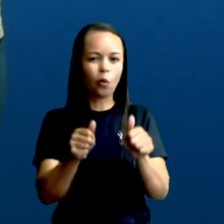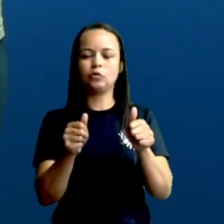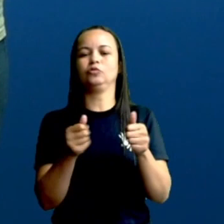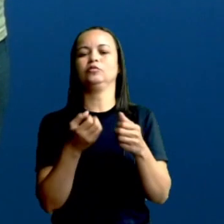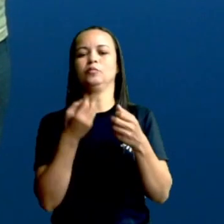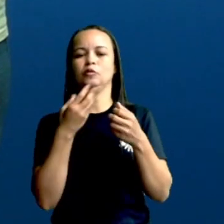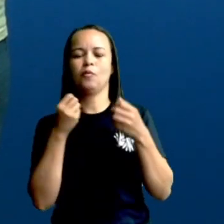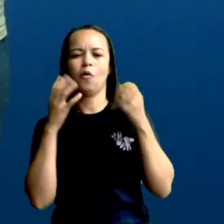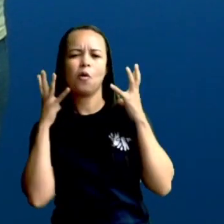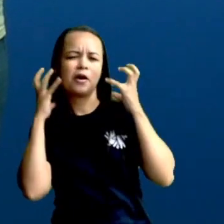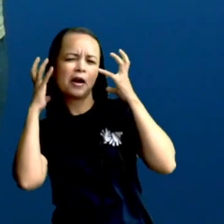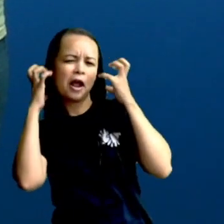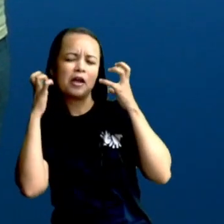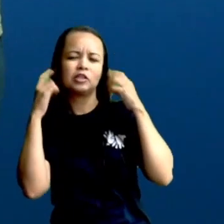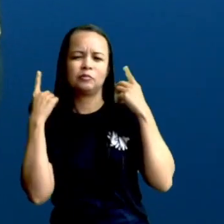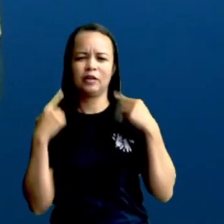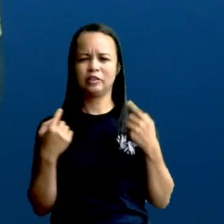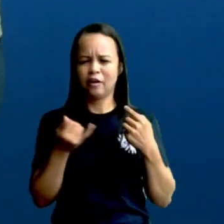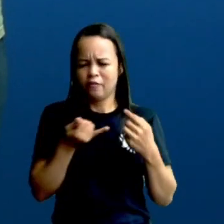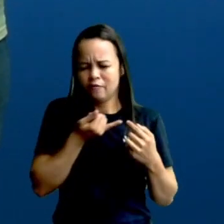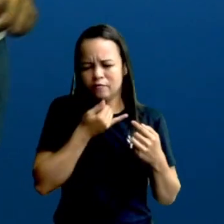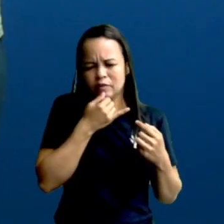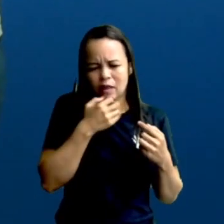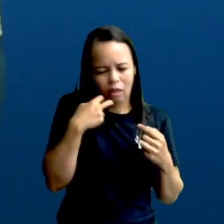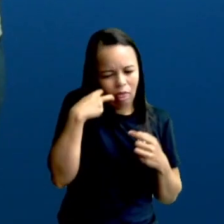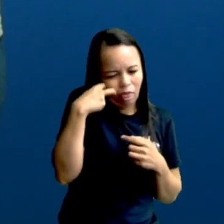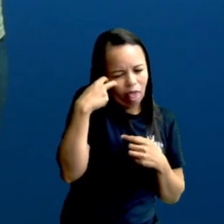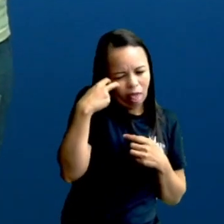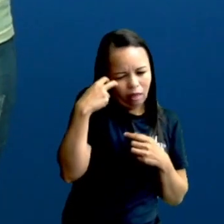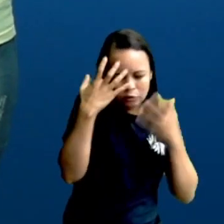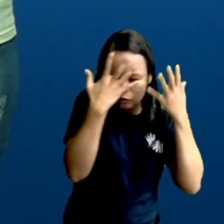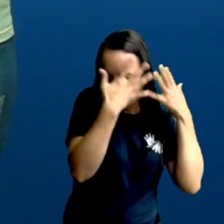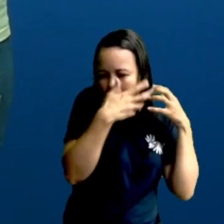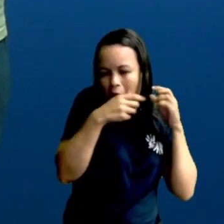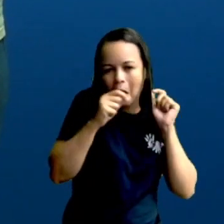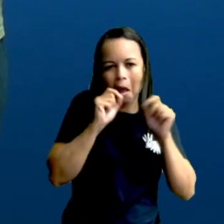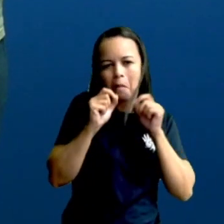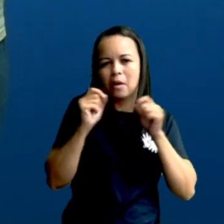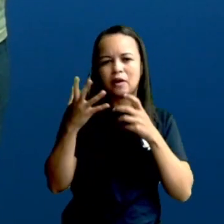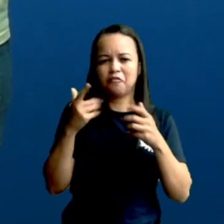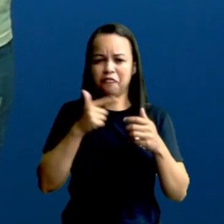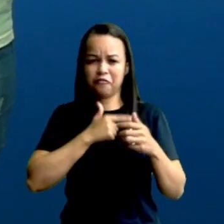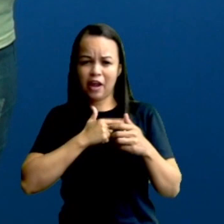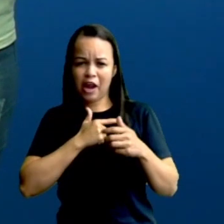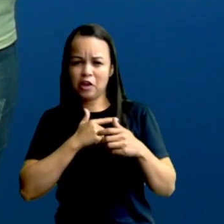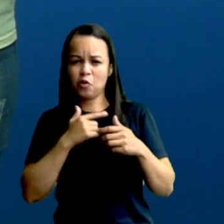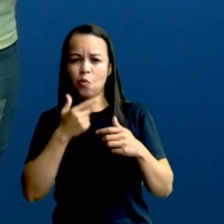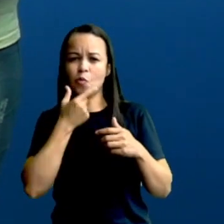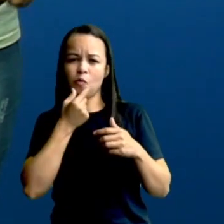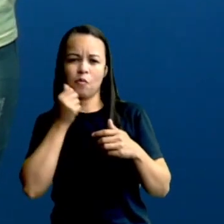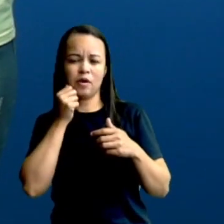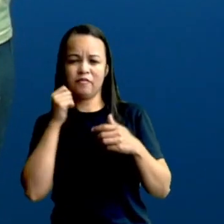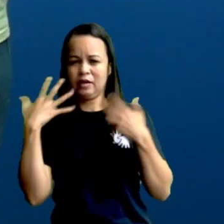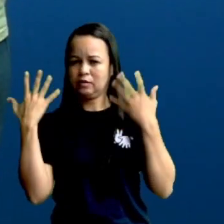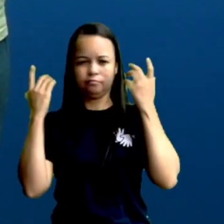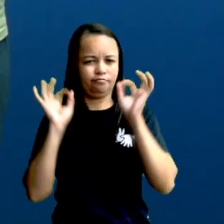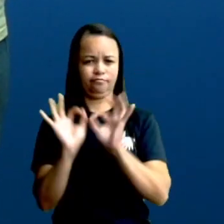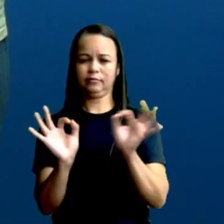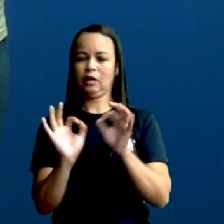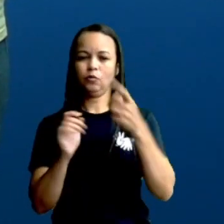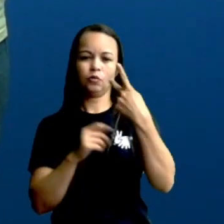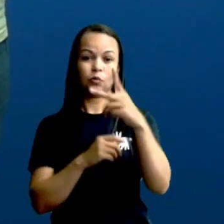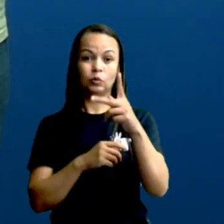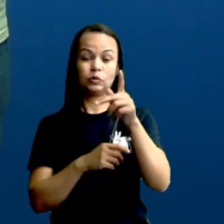crespo, cacheado, não fique com vergonha do seu cabelo, não ache que você é feio ou feia por causa do seu cabelo. O seu